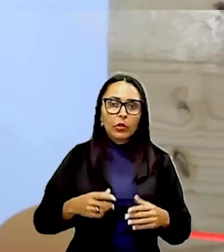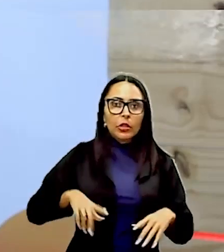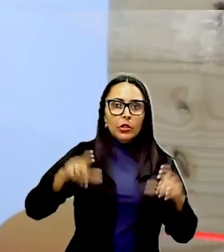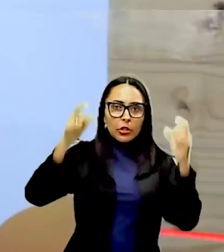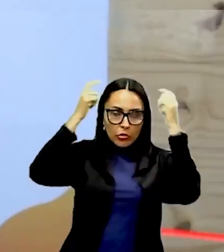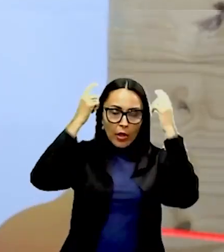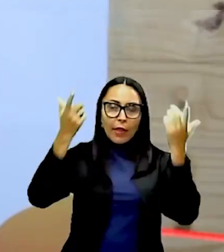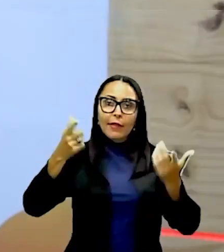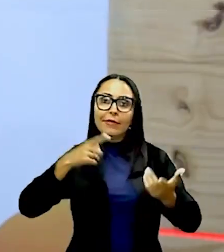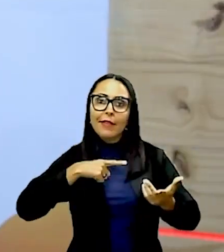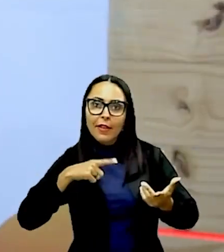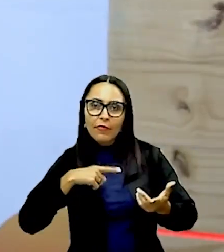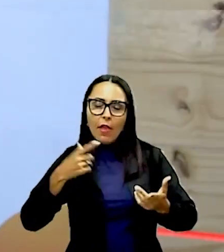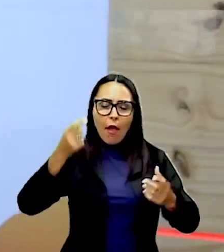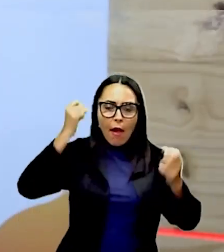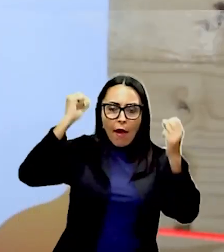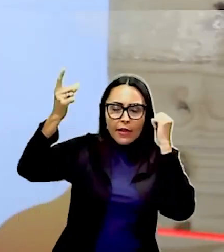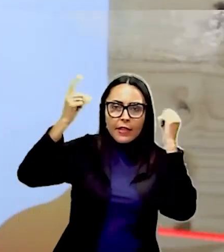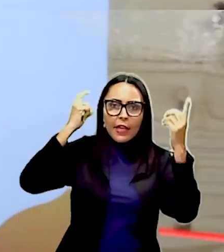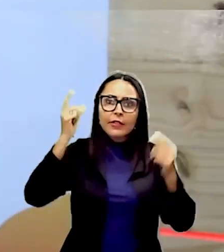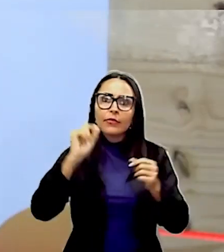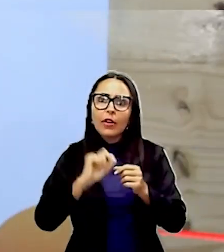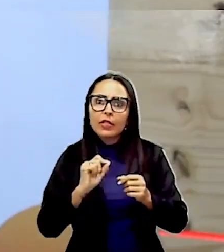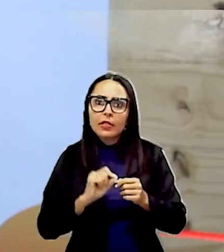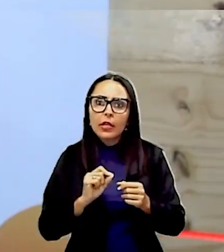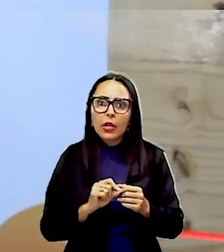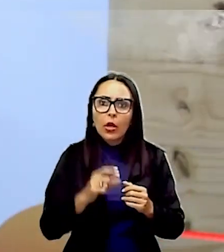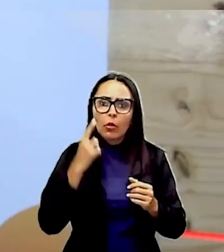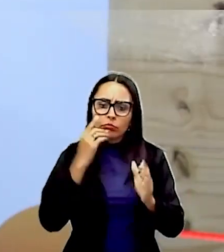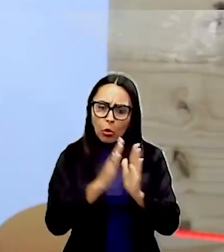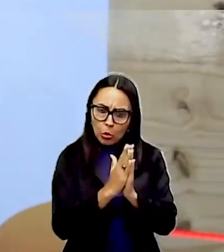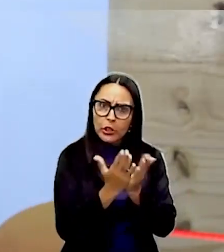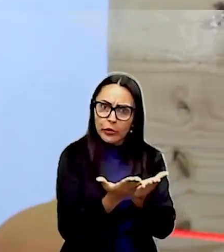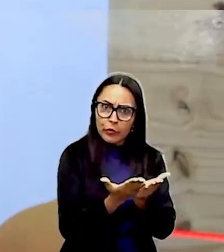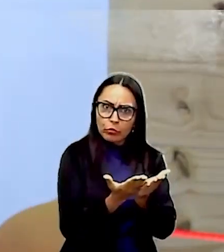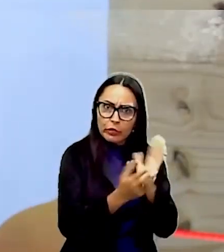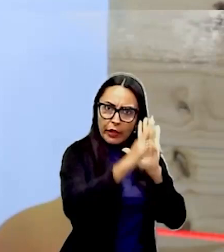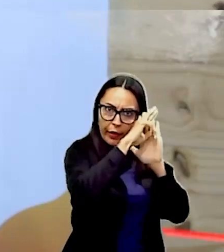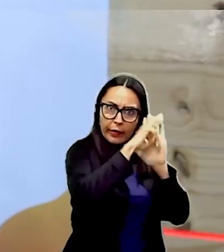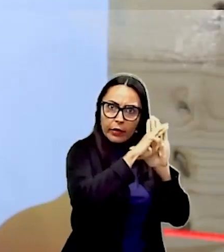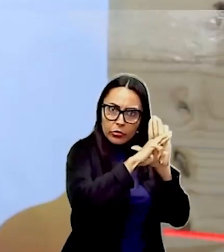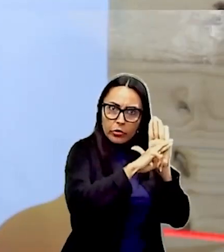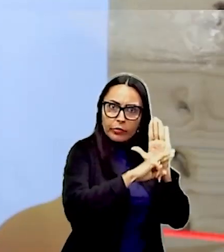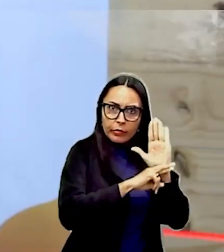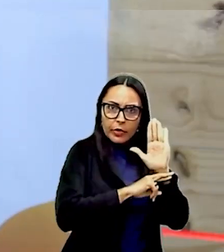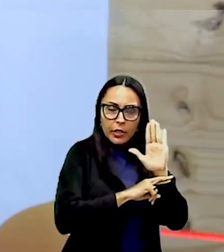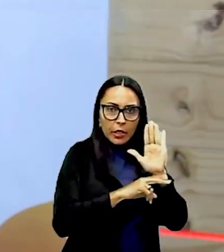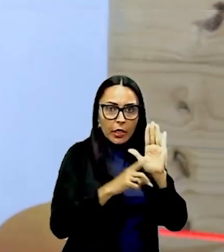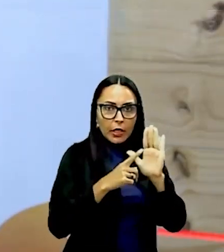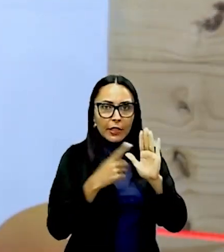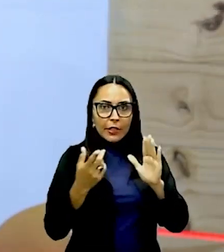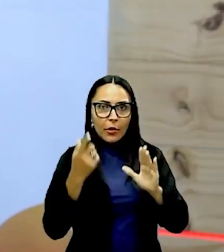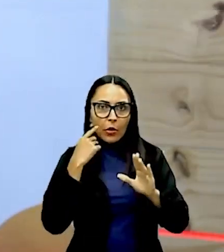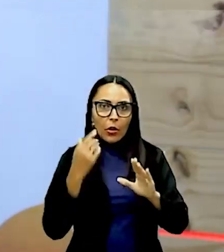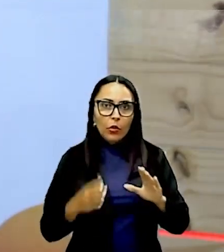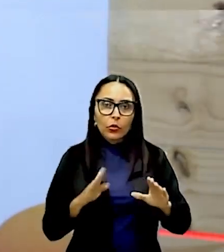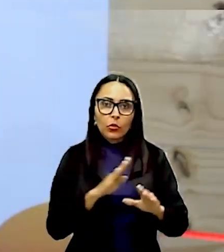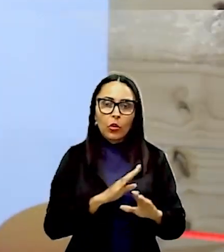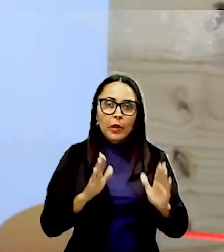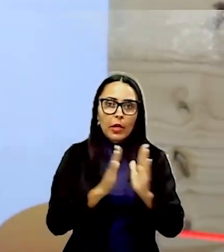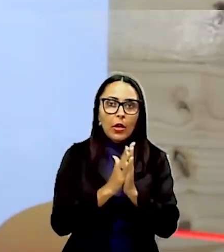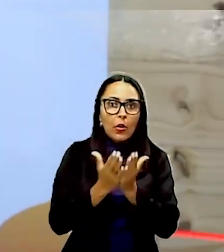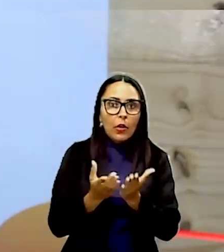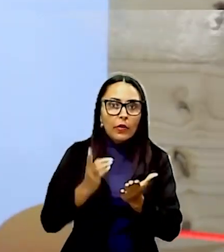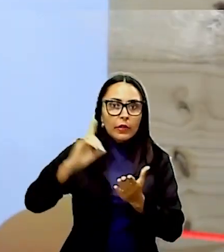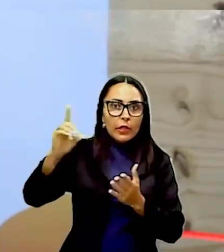teve a ideia de fazer um livro de regras, por assim dizer, que é chamado de a Bíblia